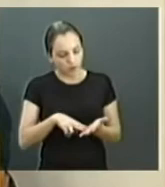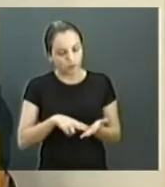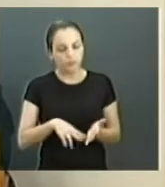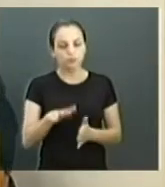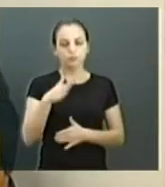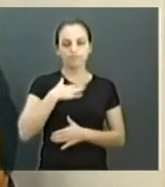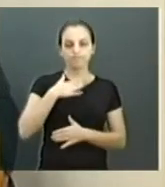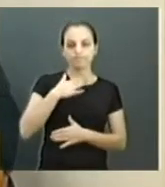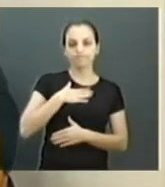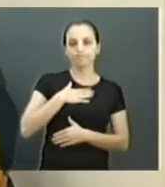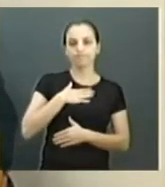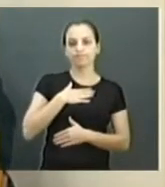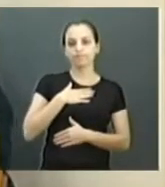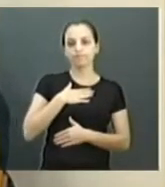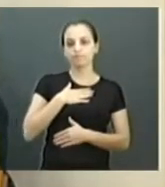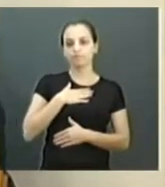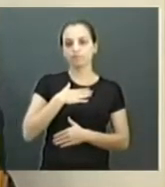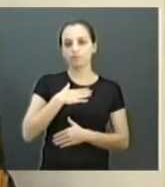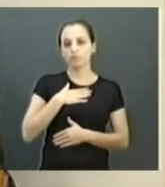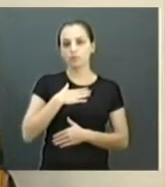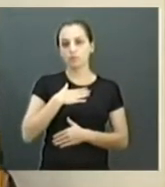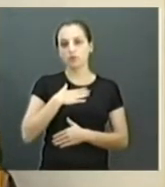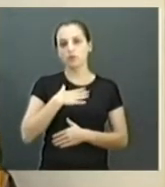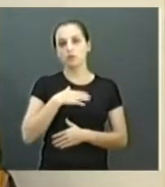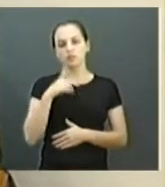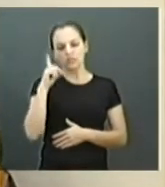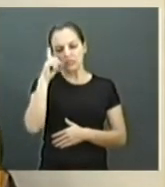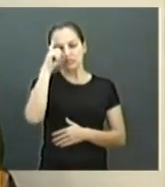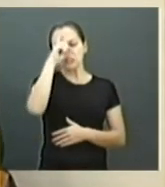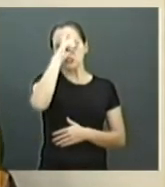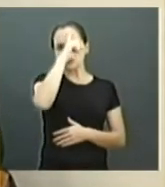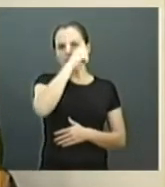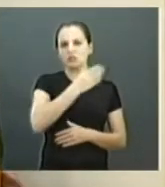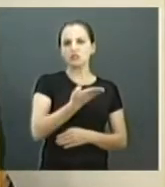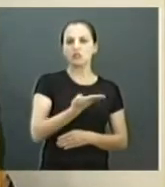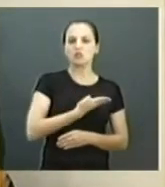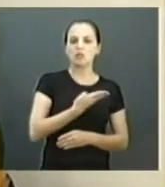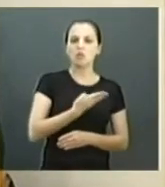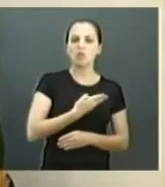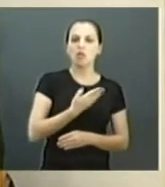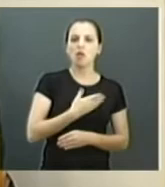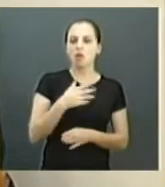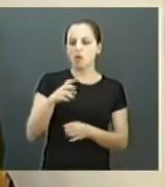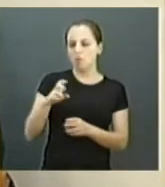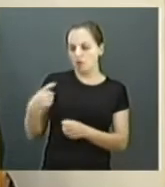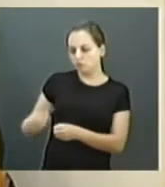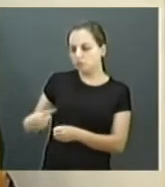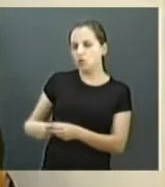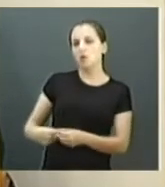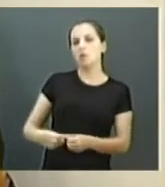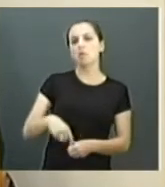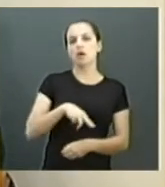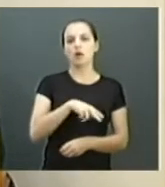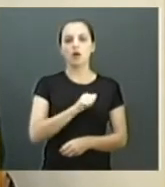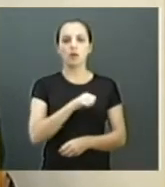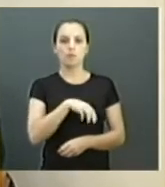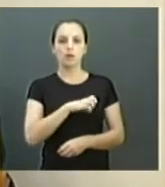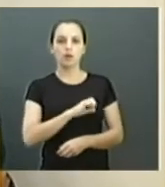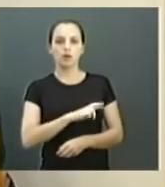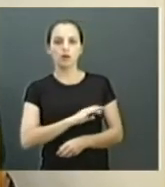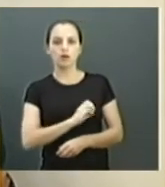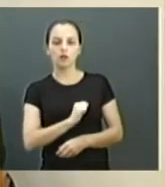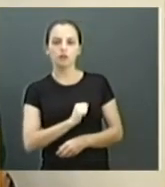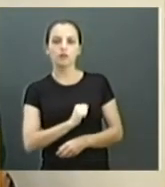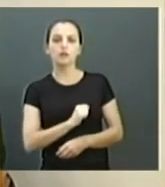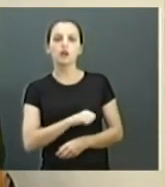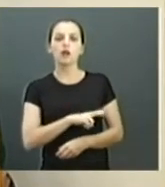né? Eu sei como foi duro eu estar aqui, meus amigos lá do Jardim América, da Grande Vila, Jardim das Estações, Bias